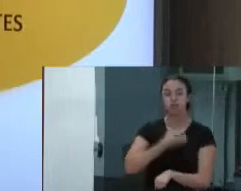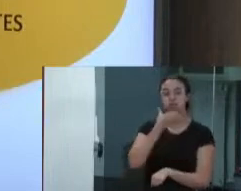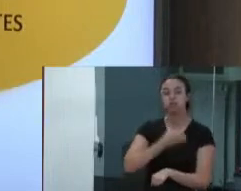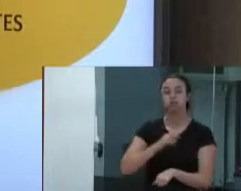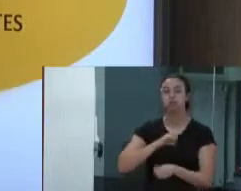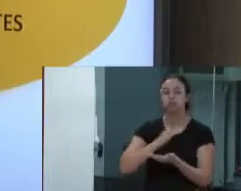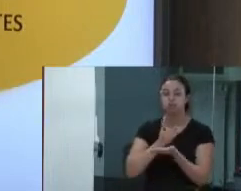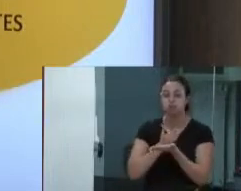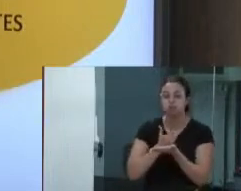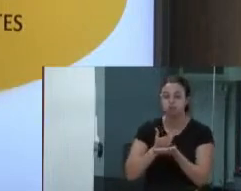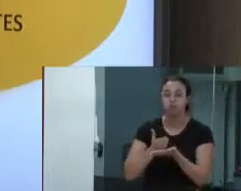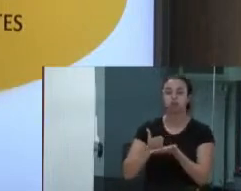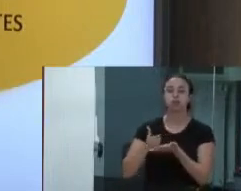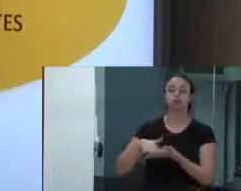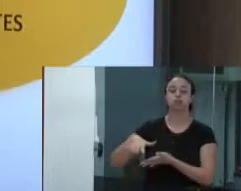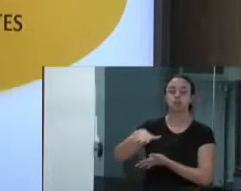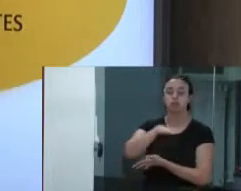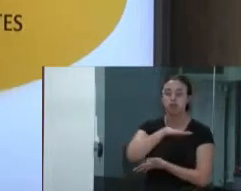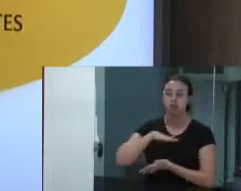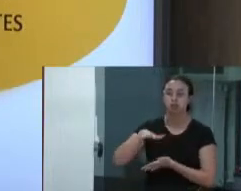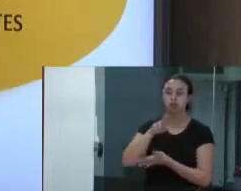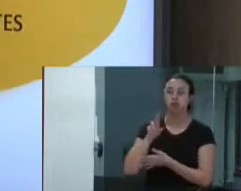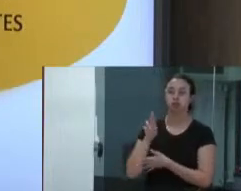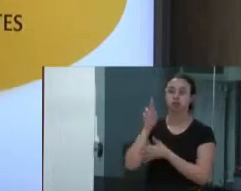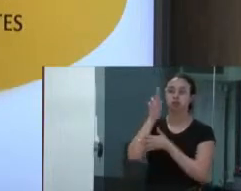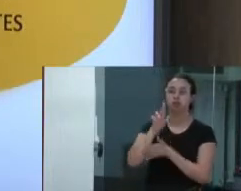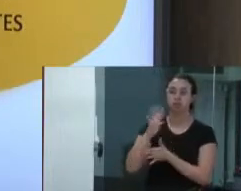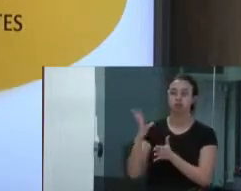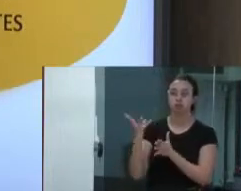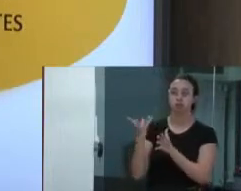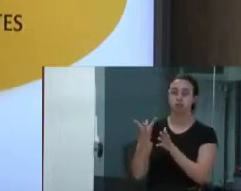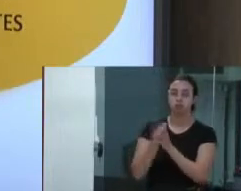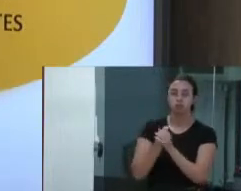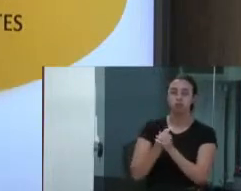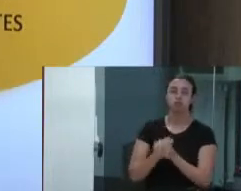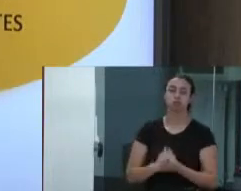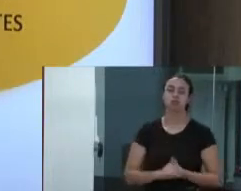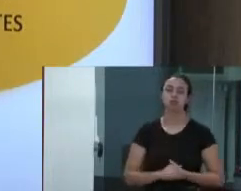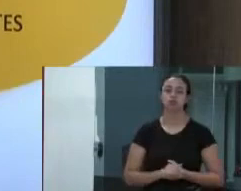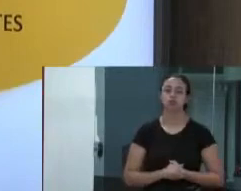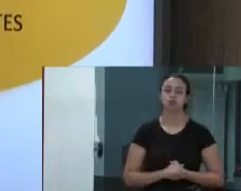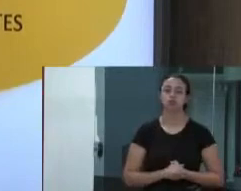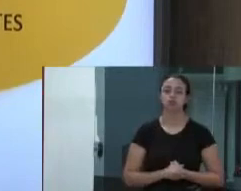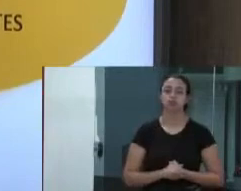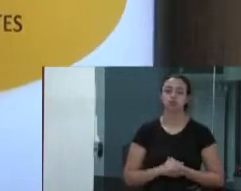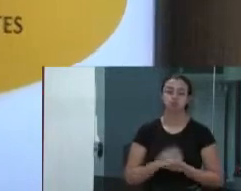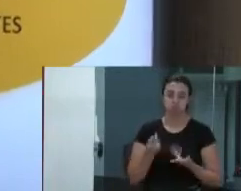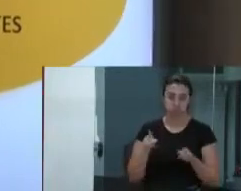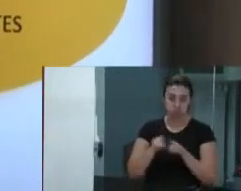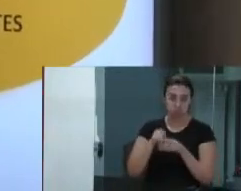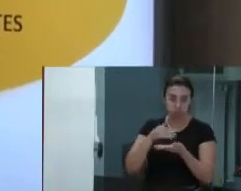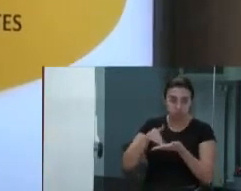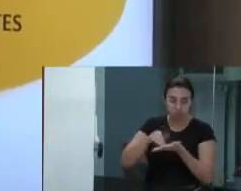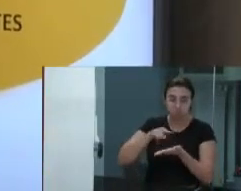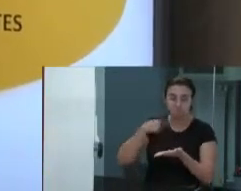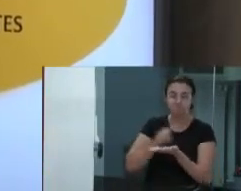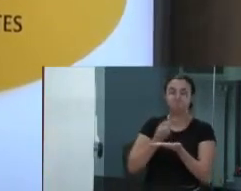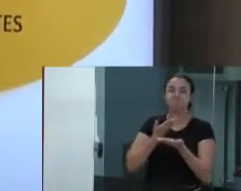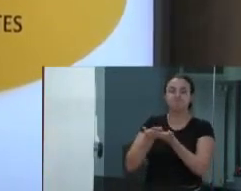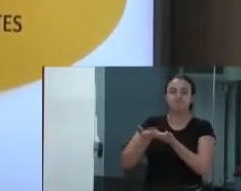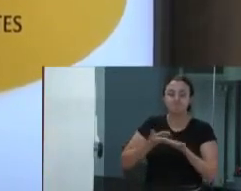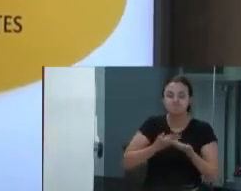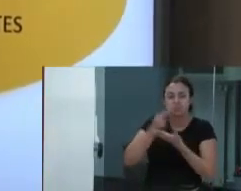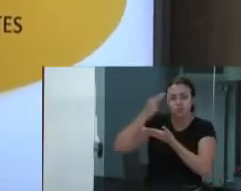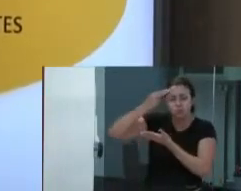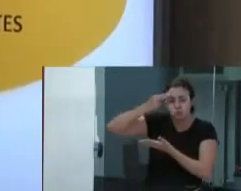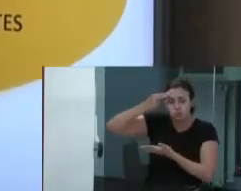e estruturação do setor, né, a referência técnica de inclusão produtiva. Era um grande sonho também da secretaria que a gente pudesse ter esse